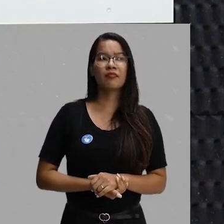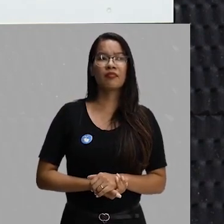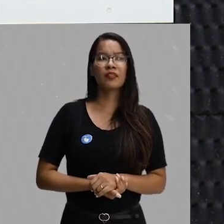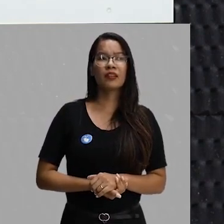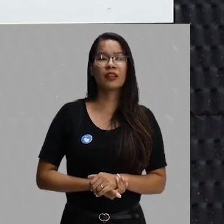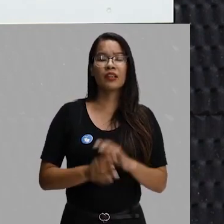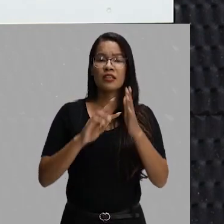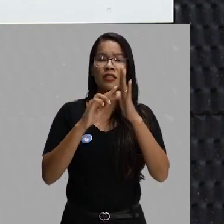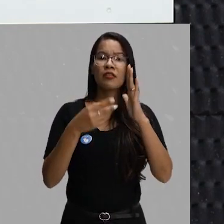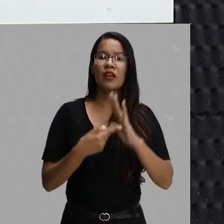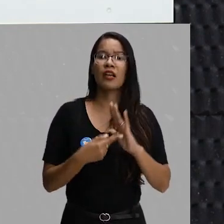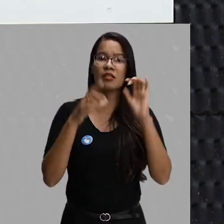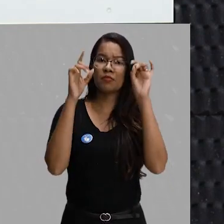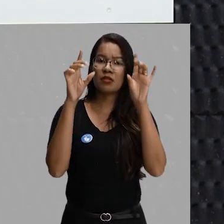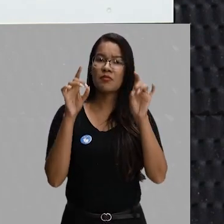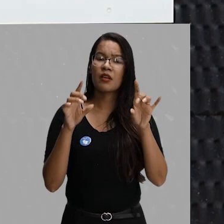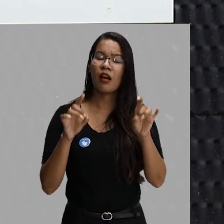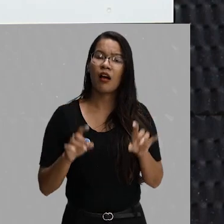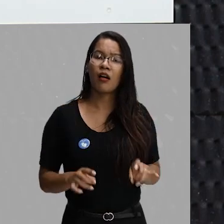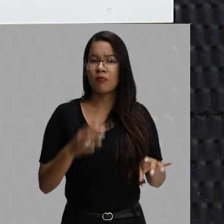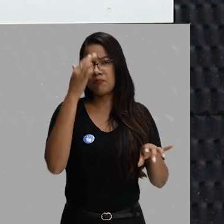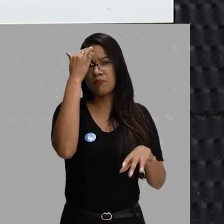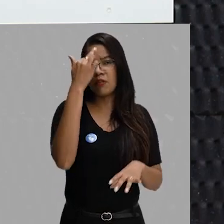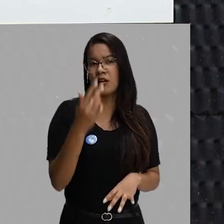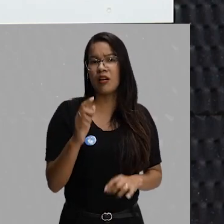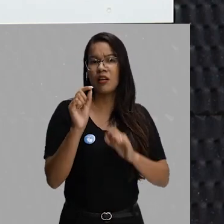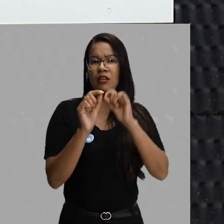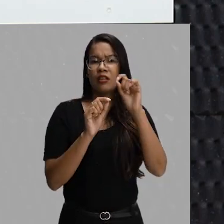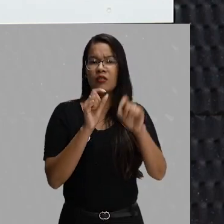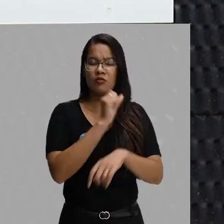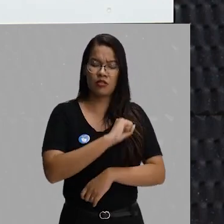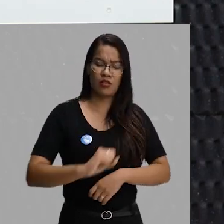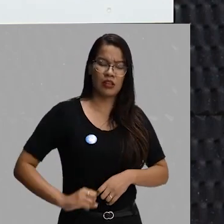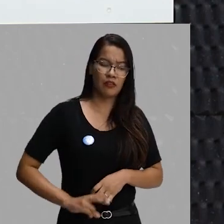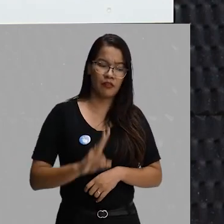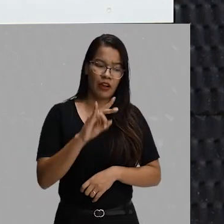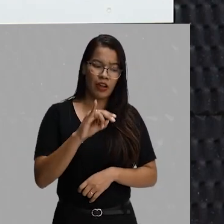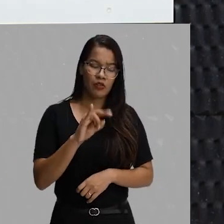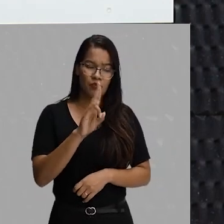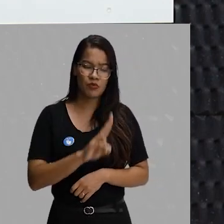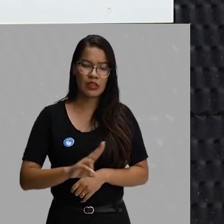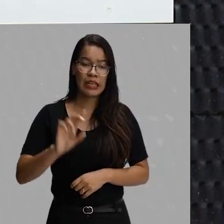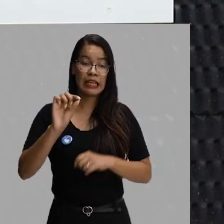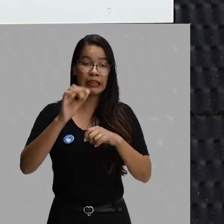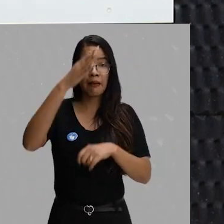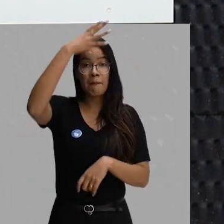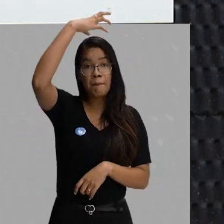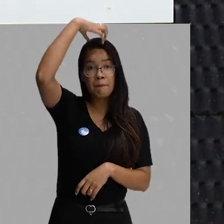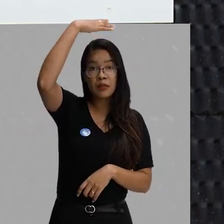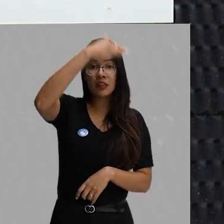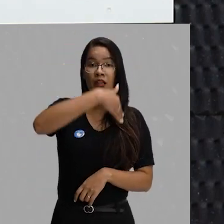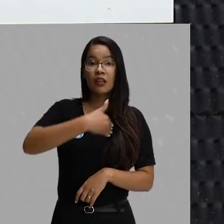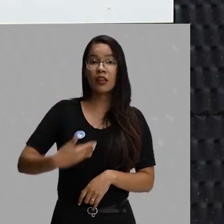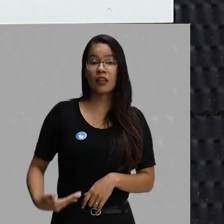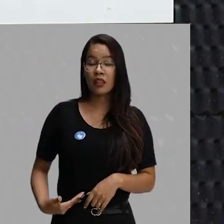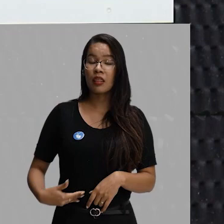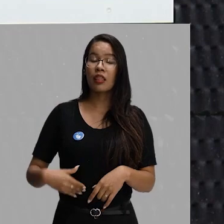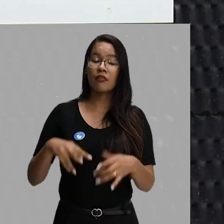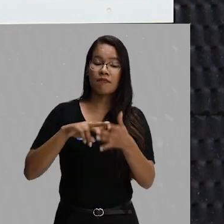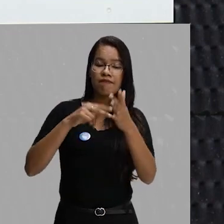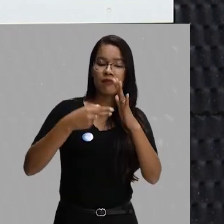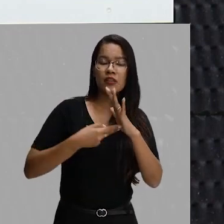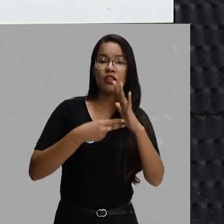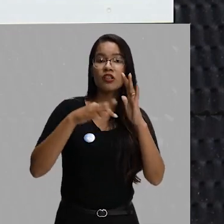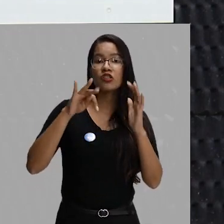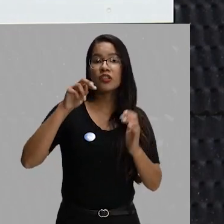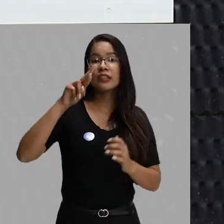ou seja, a principal narrativa que o Senado vai utilizar é que a monarquia é sinônimo de tirania. Ela não é